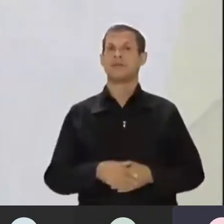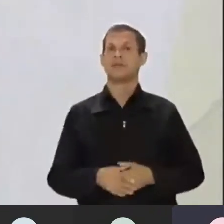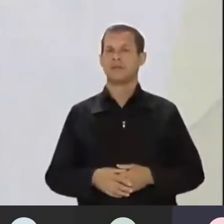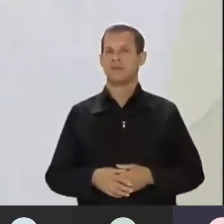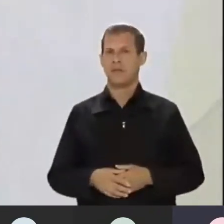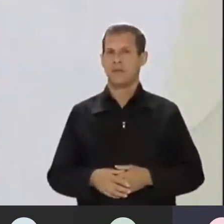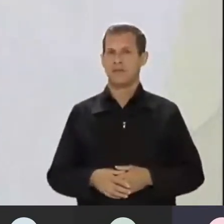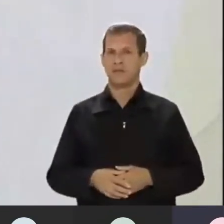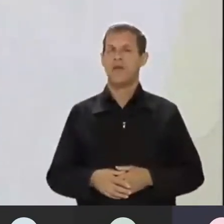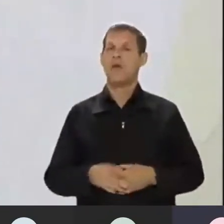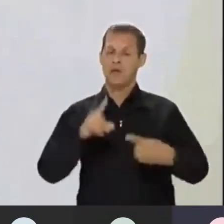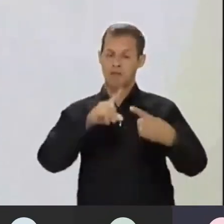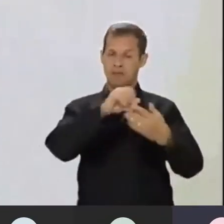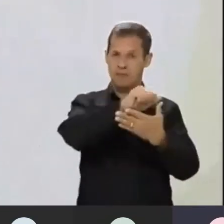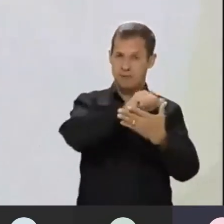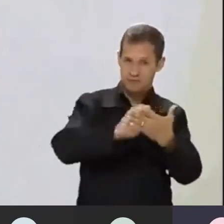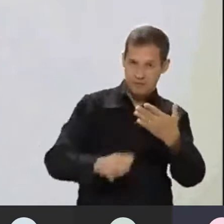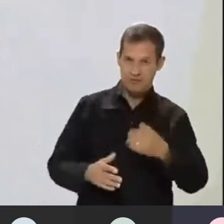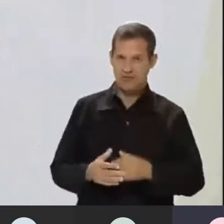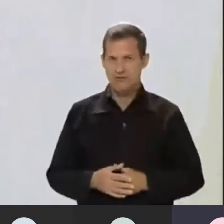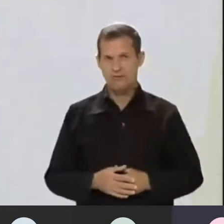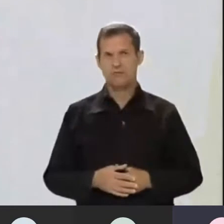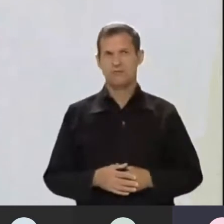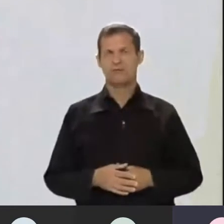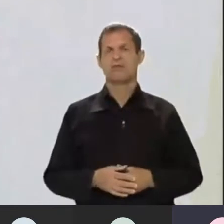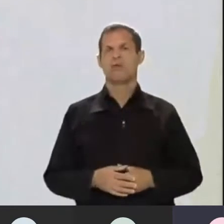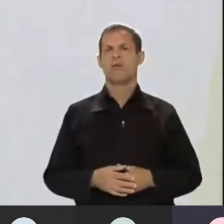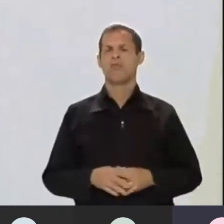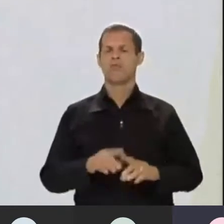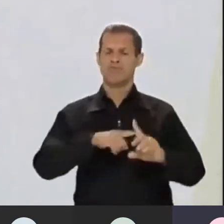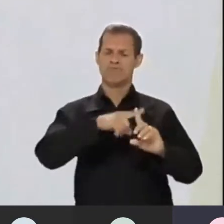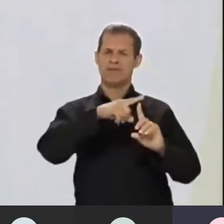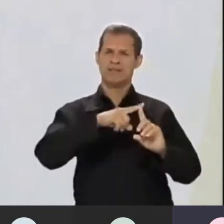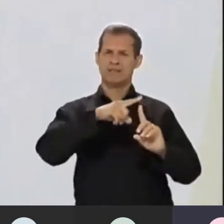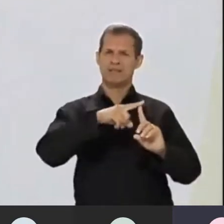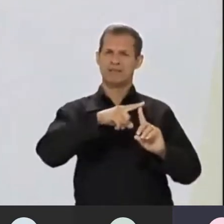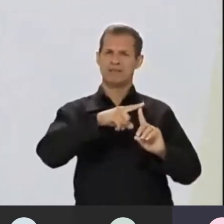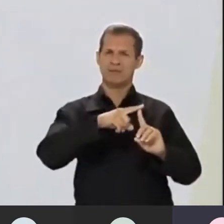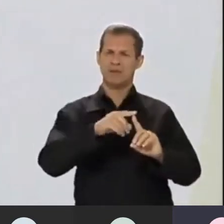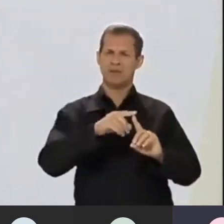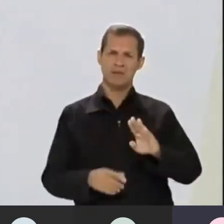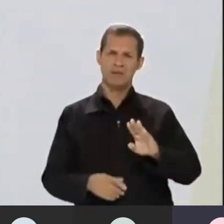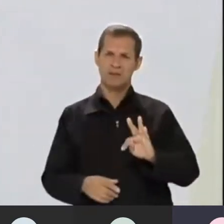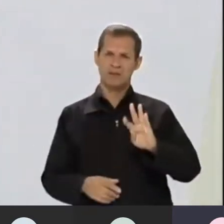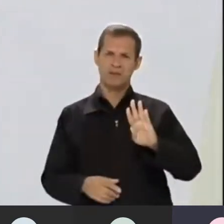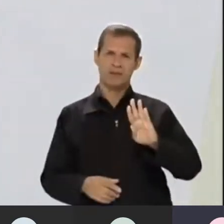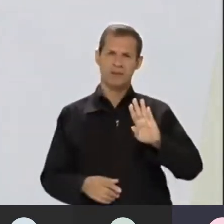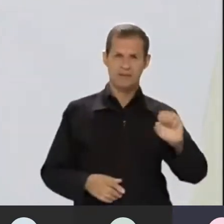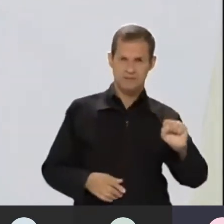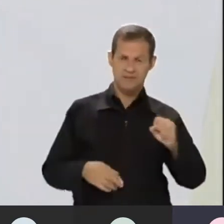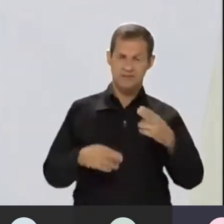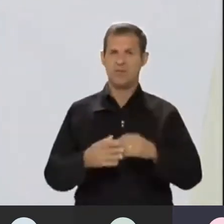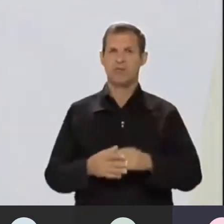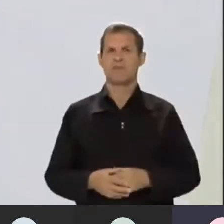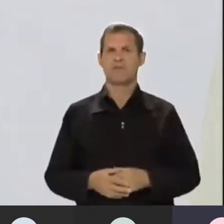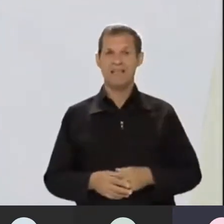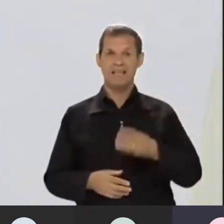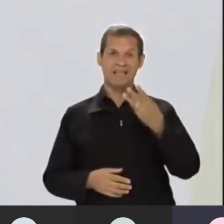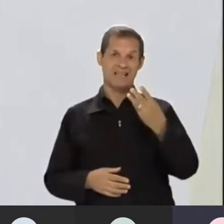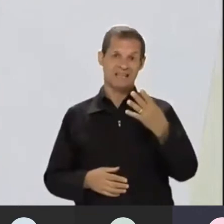Então, você vai ter que considerar, para o primeiro exercício, uma temperatura de bulbo seco